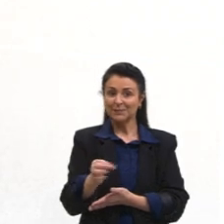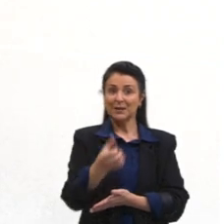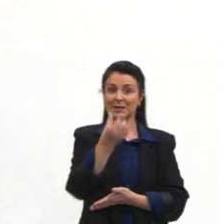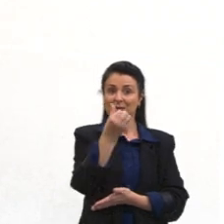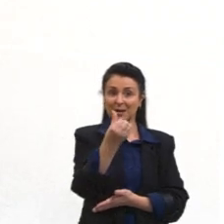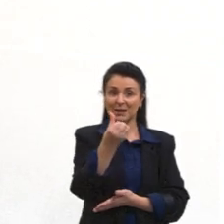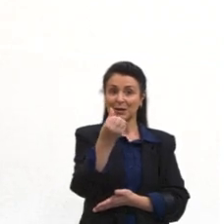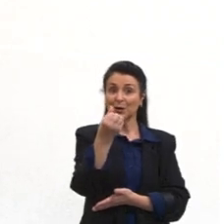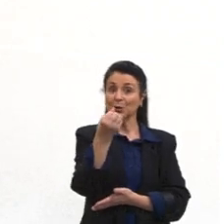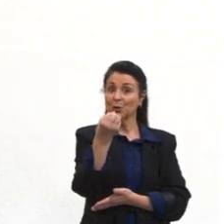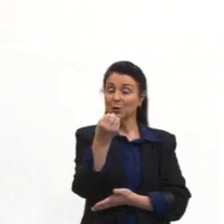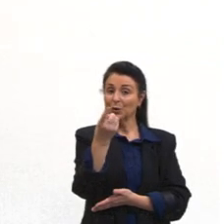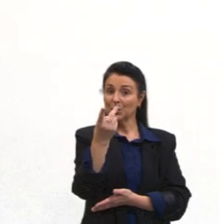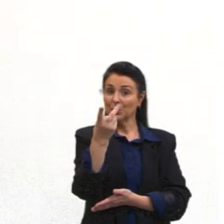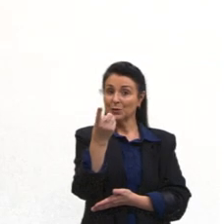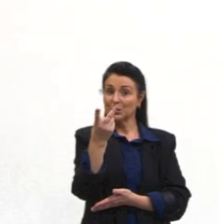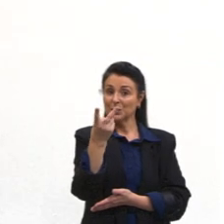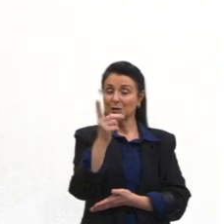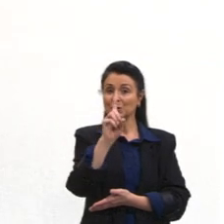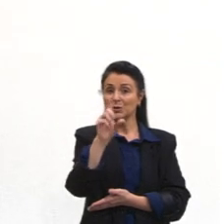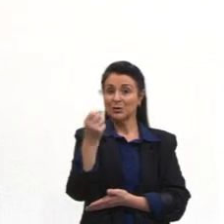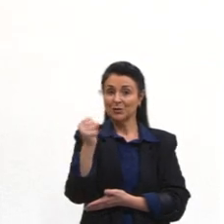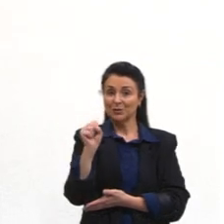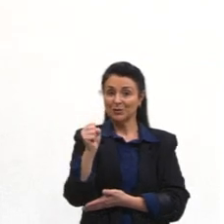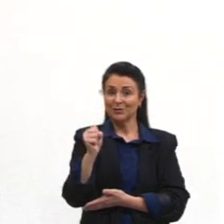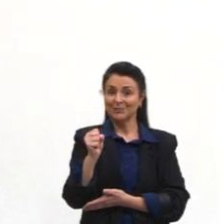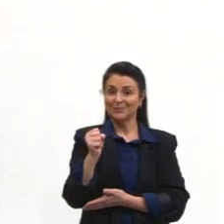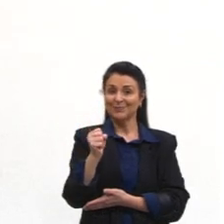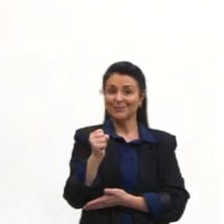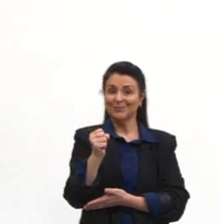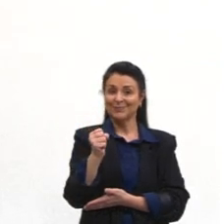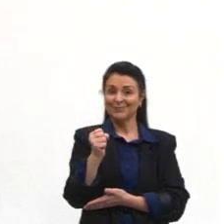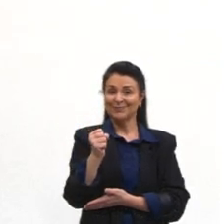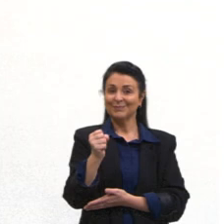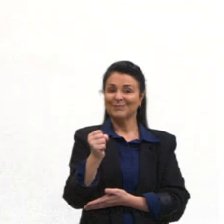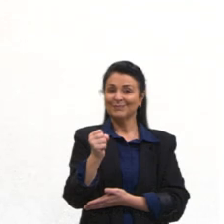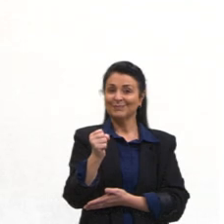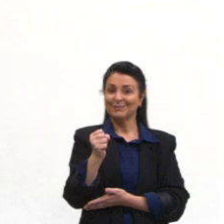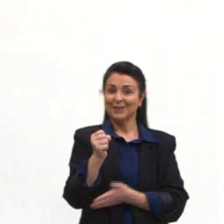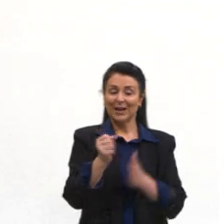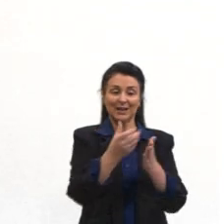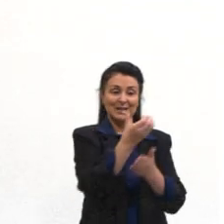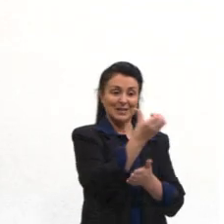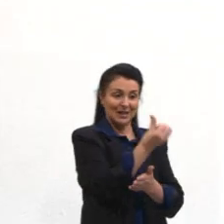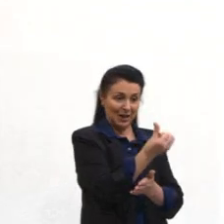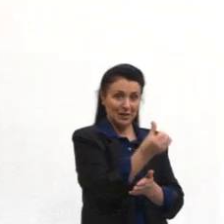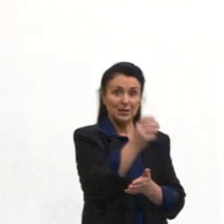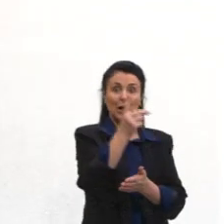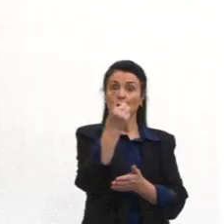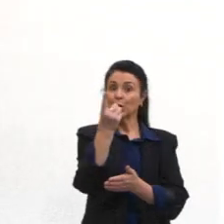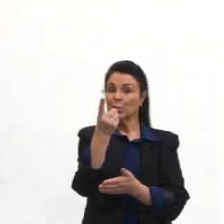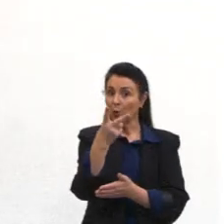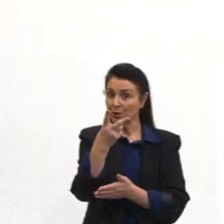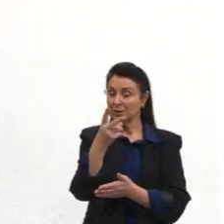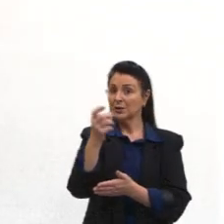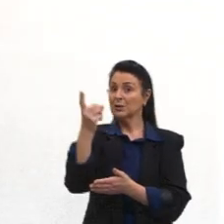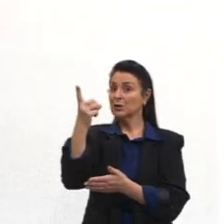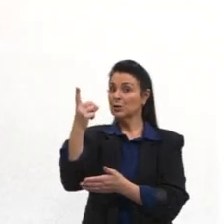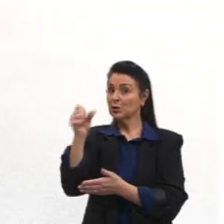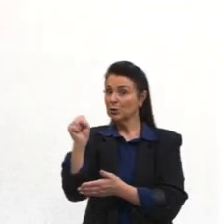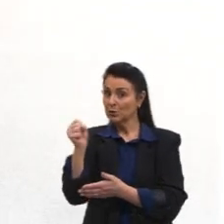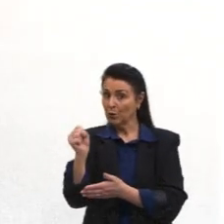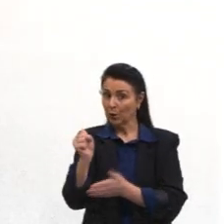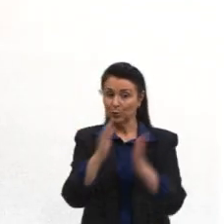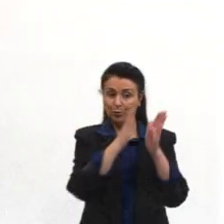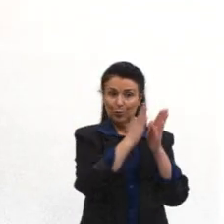12 18 Vamos ali para o quadro Então 6 12 18 respectivamente correto da primeira apesar